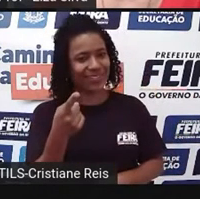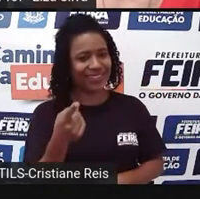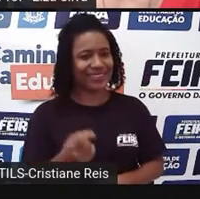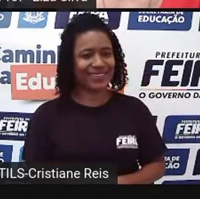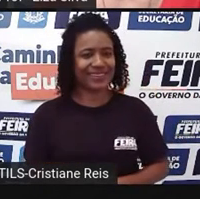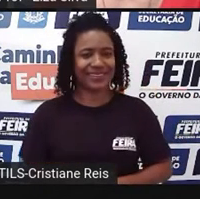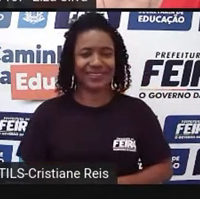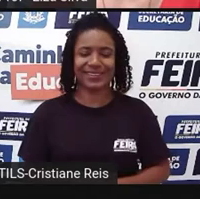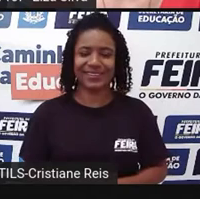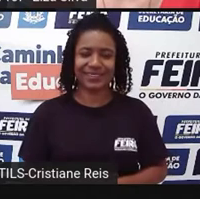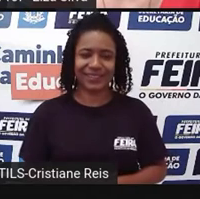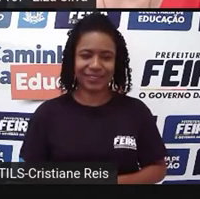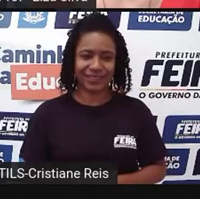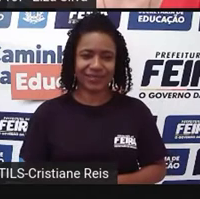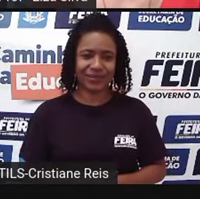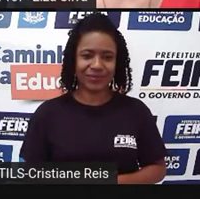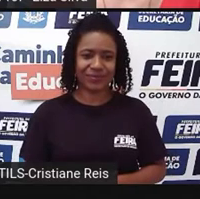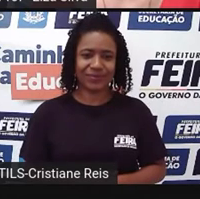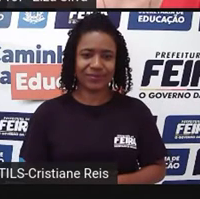seu